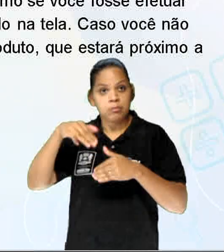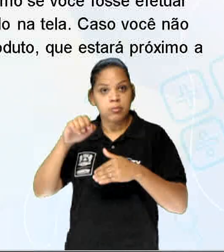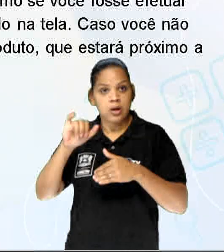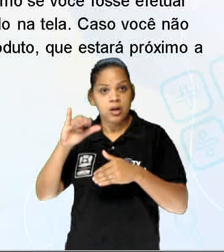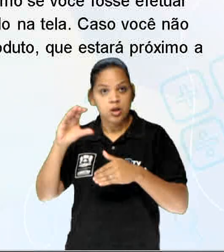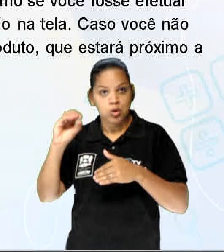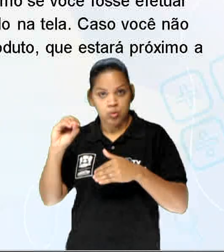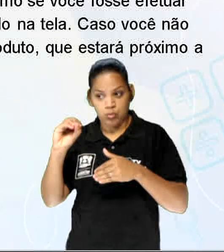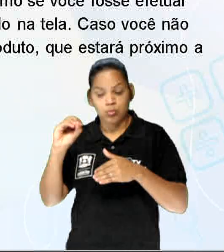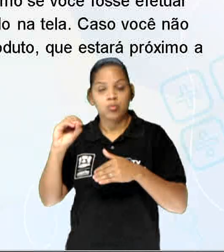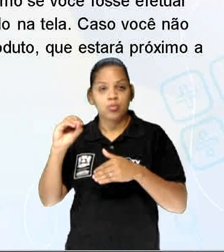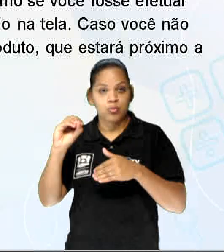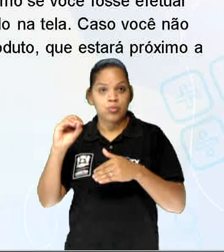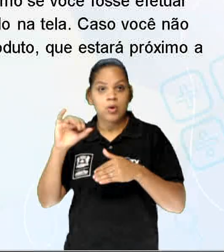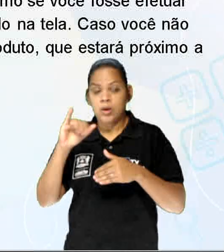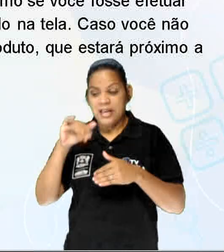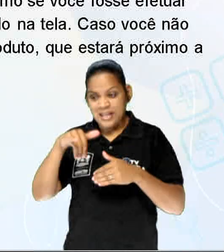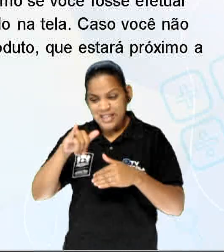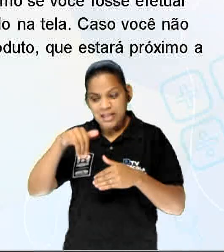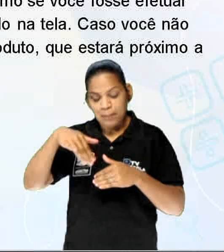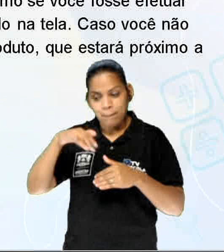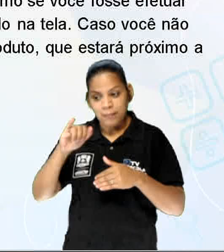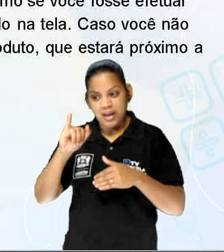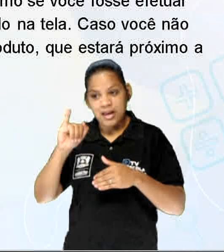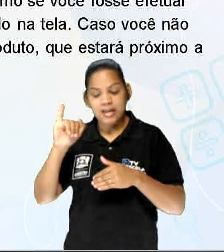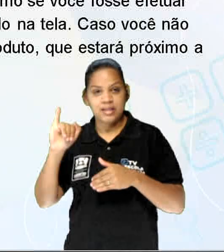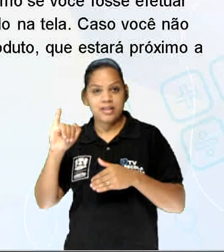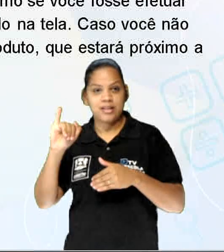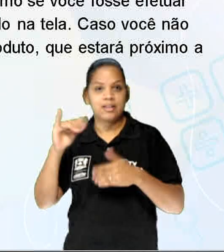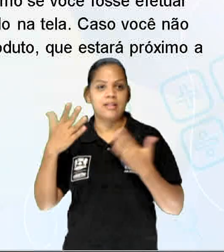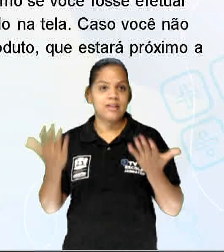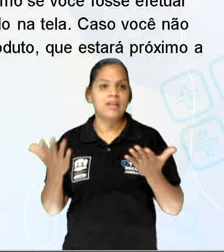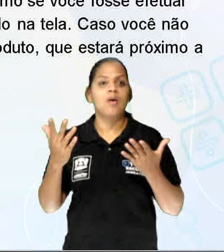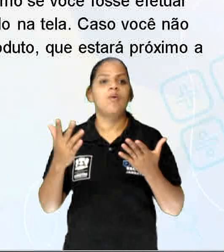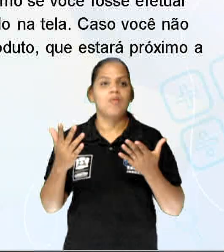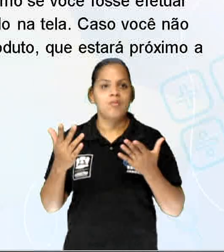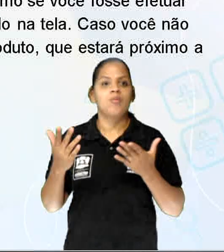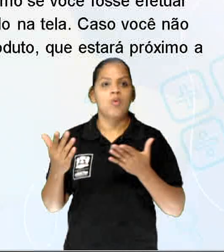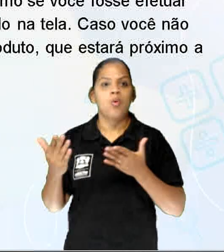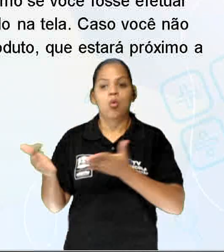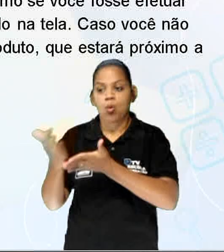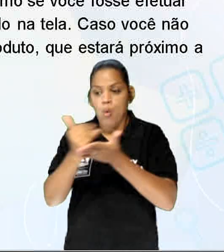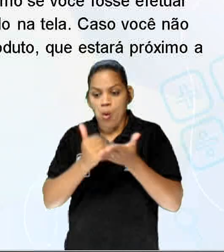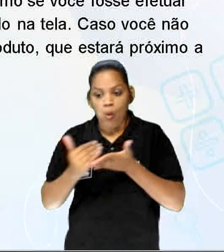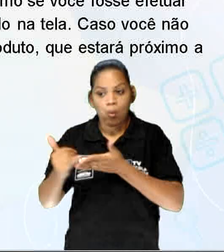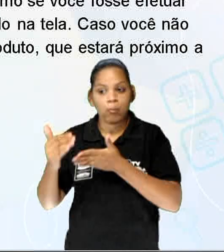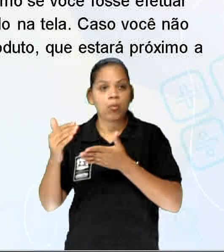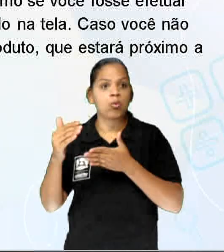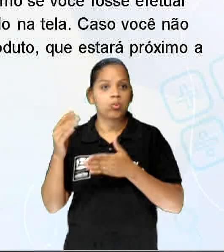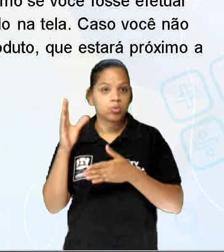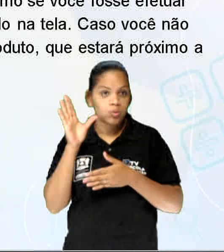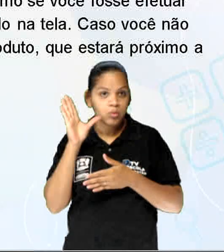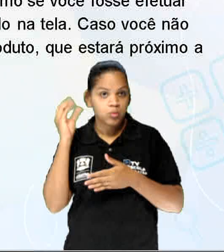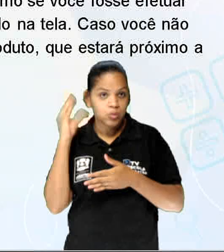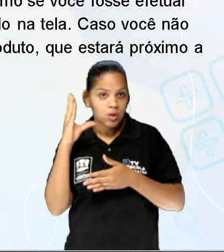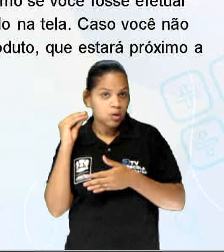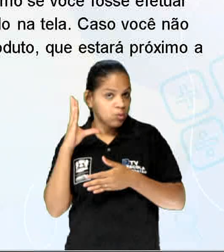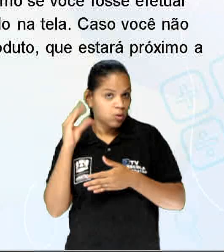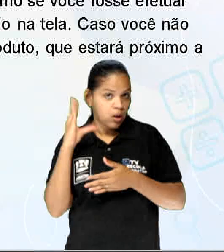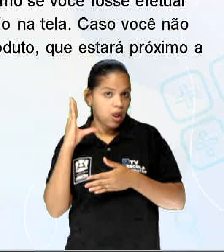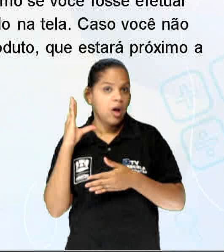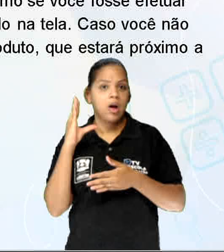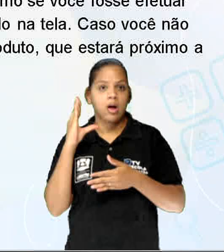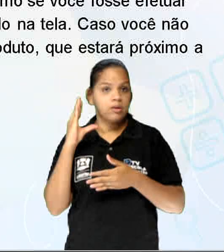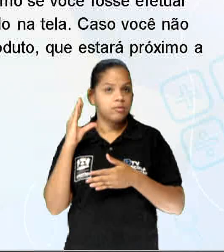Isso desestimula o roubo de smartphones, já que seu celular não se conectará mais a nenhuma